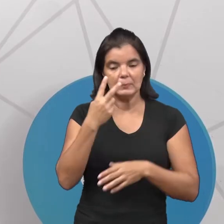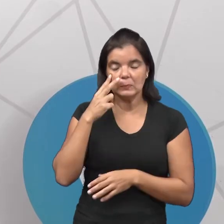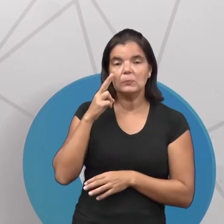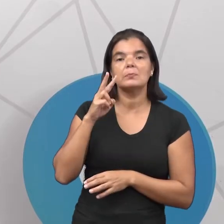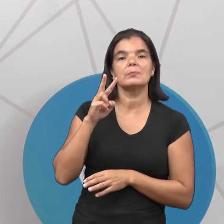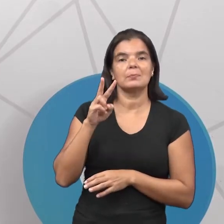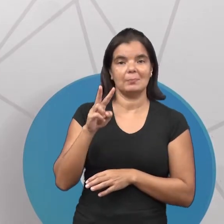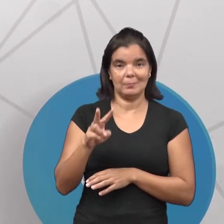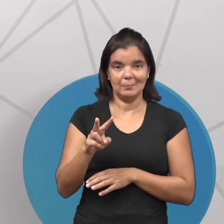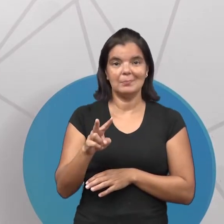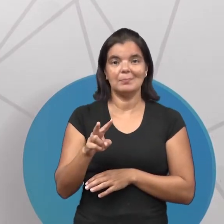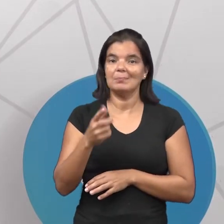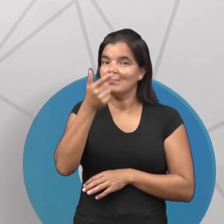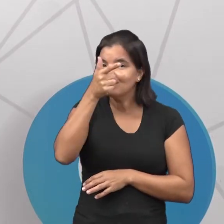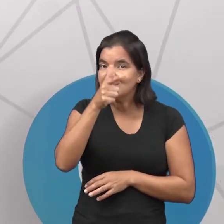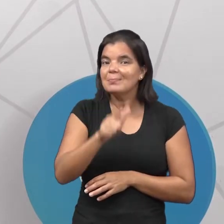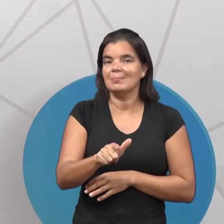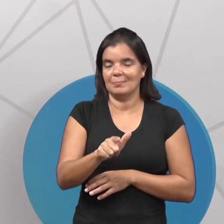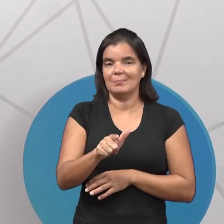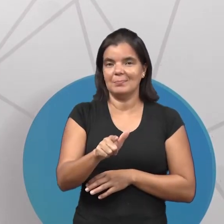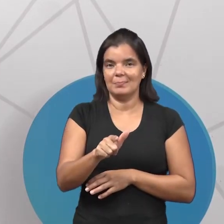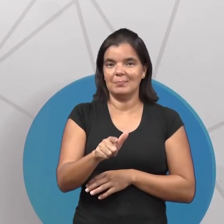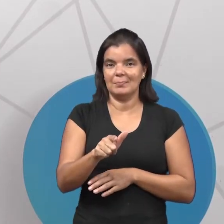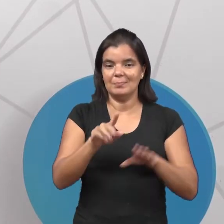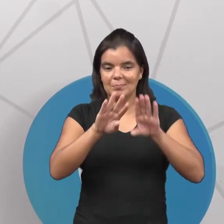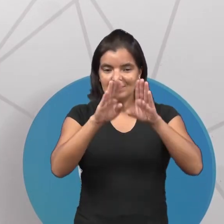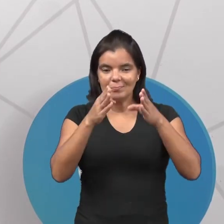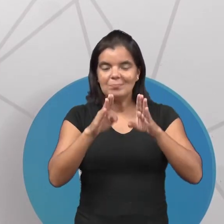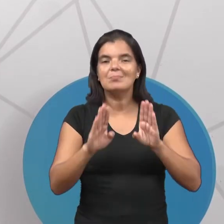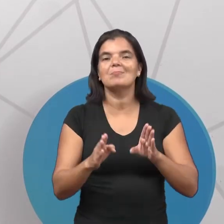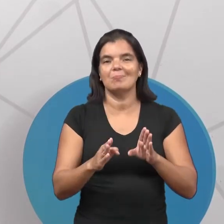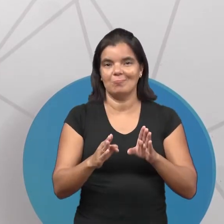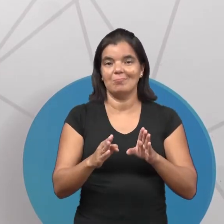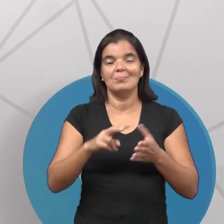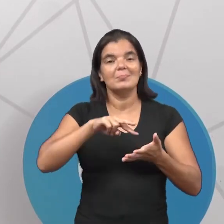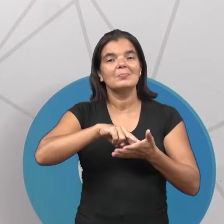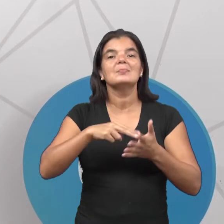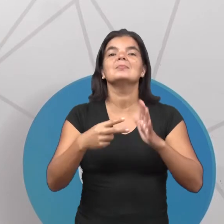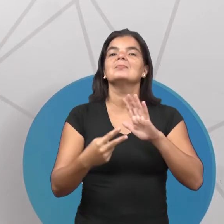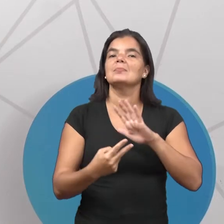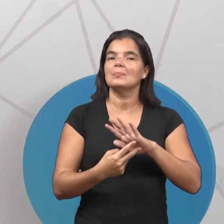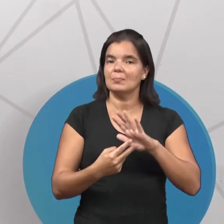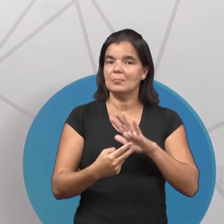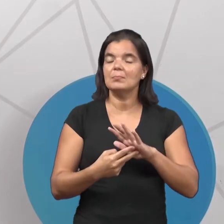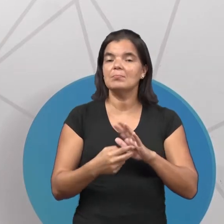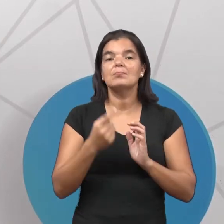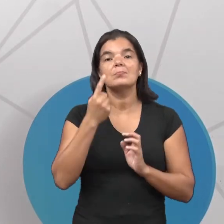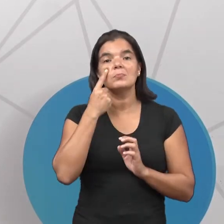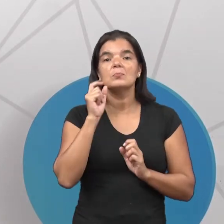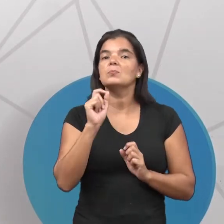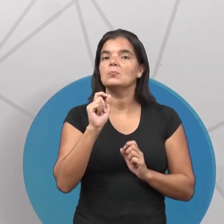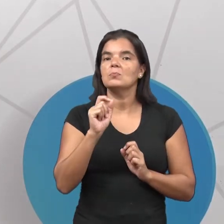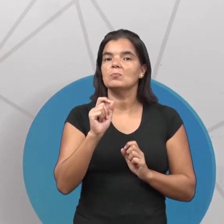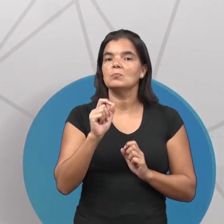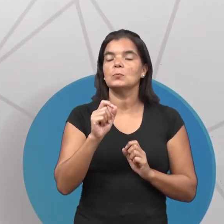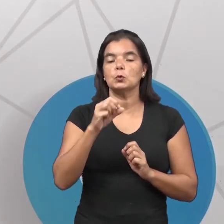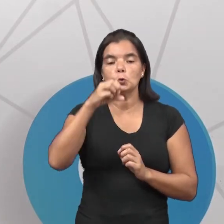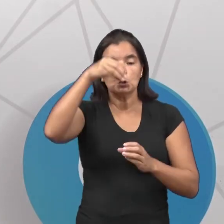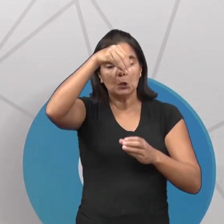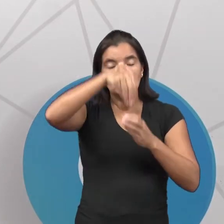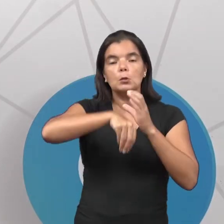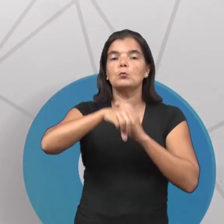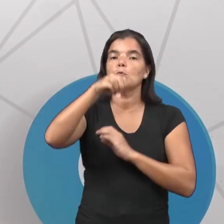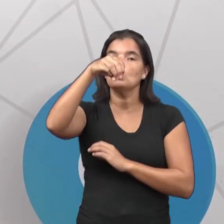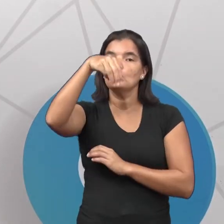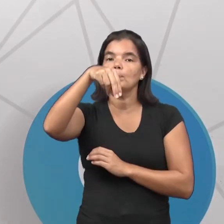olhar novamente aquele artefato, ressignificamos e colocamos ele no museu, por exemplo.